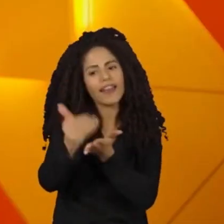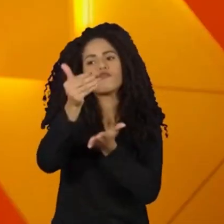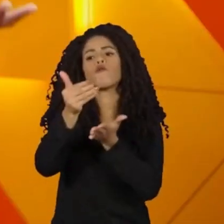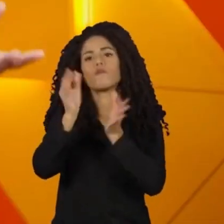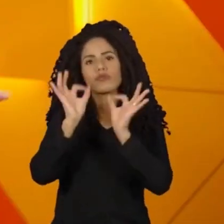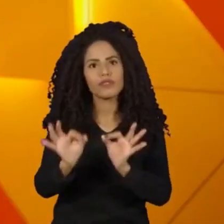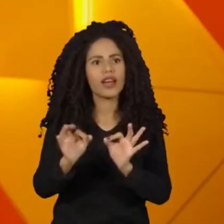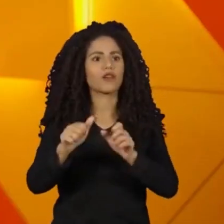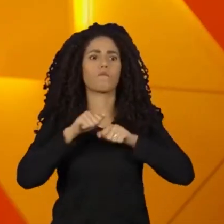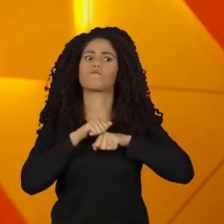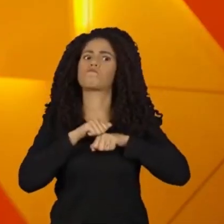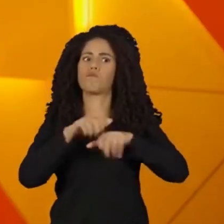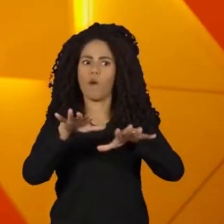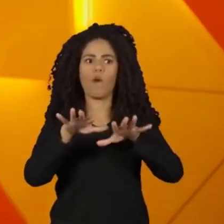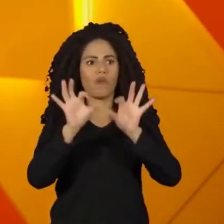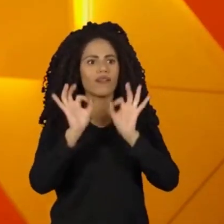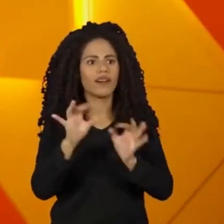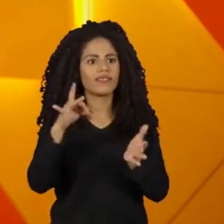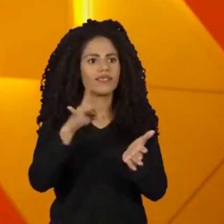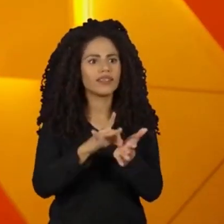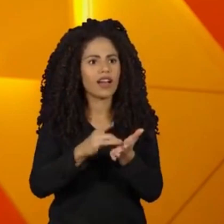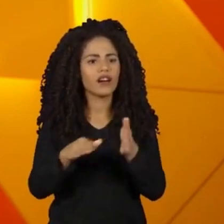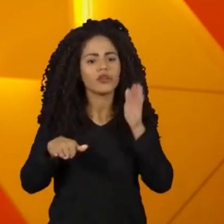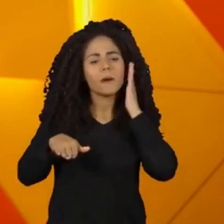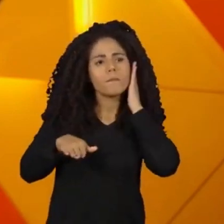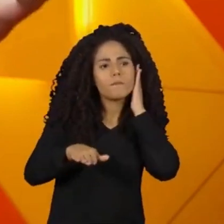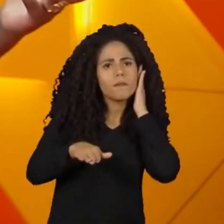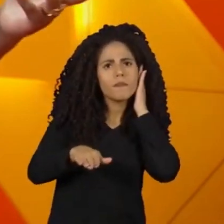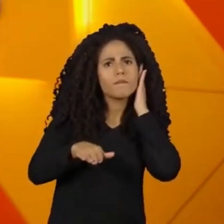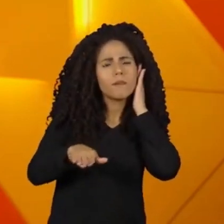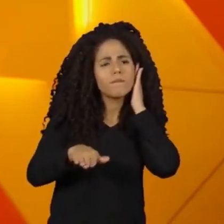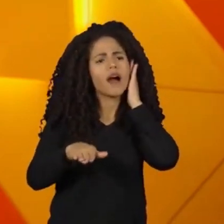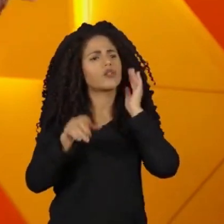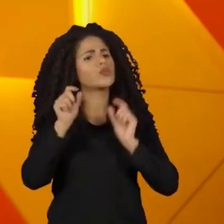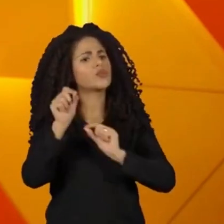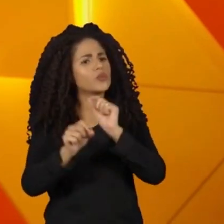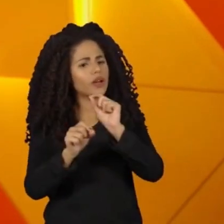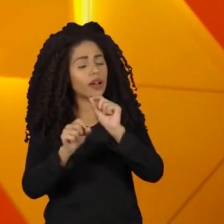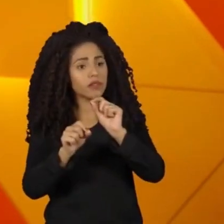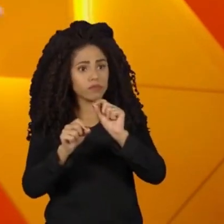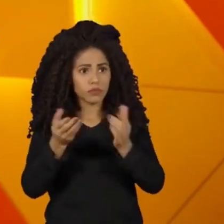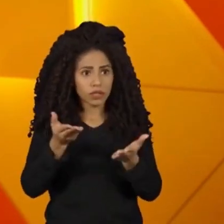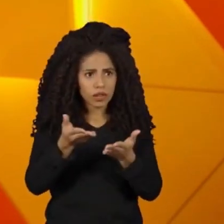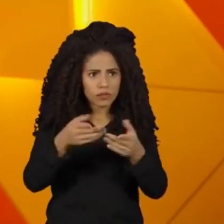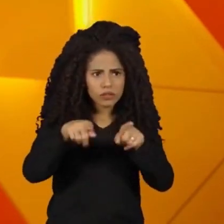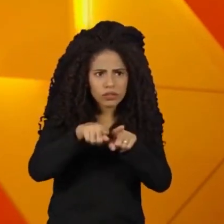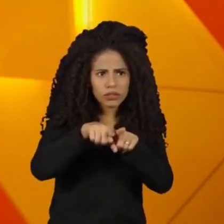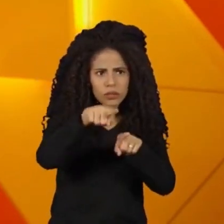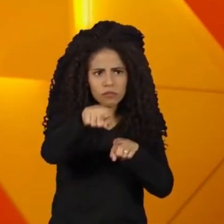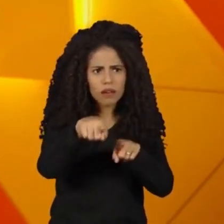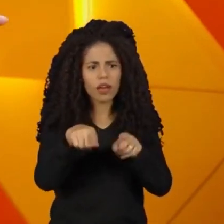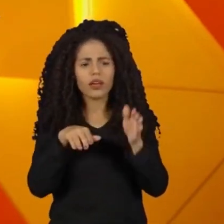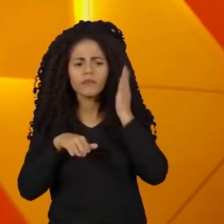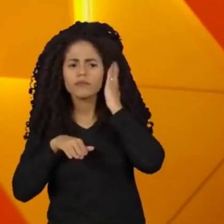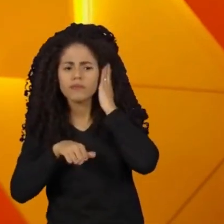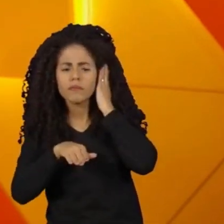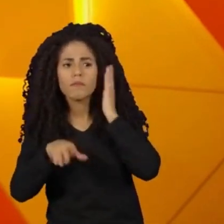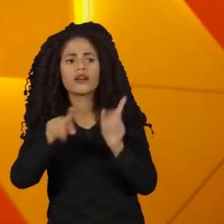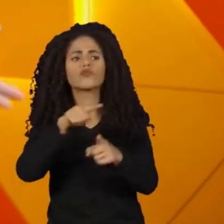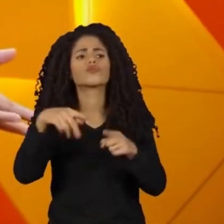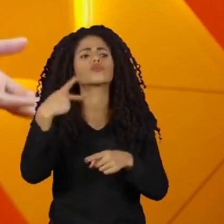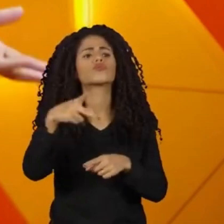um movimento nesse movimento né DJ um não sei se você costuma rock faz parte ali da sua discotecagem das músicas que você toca